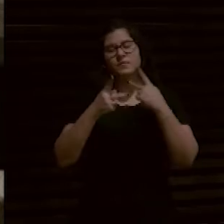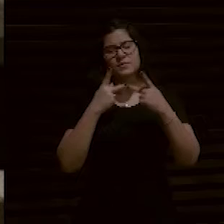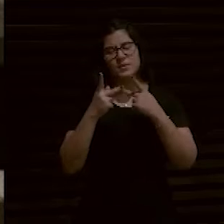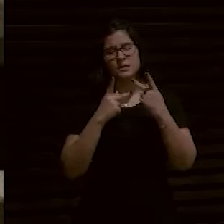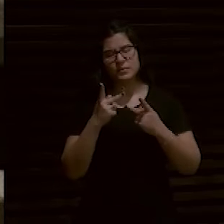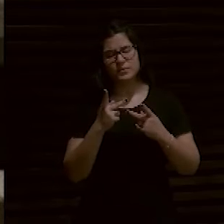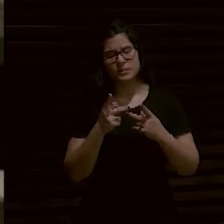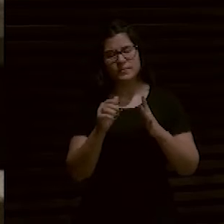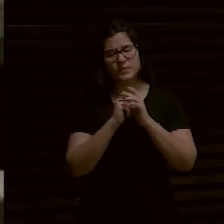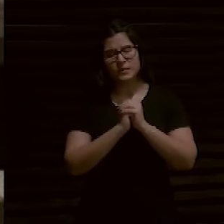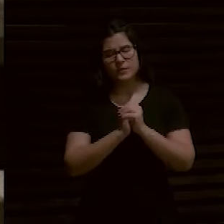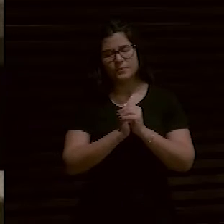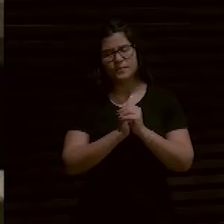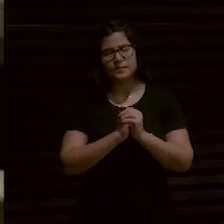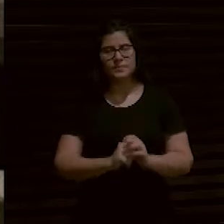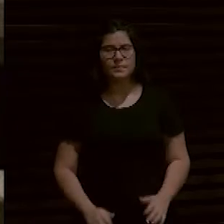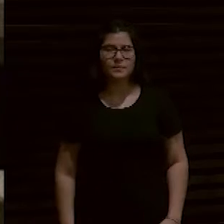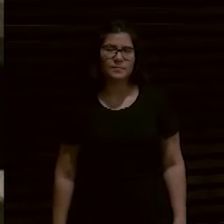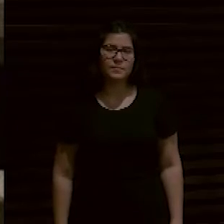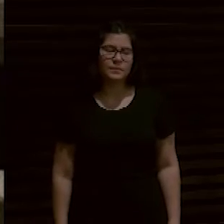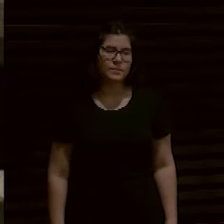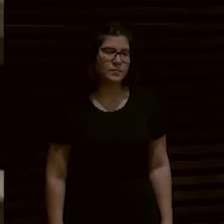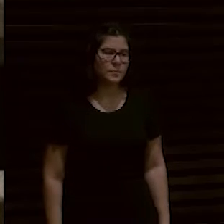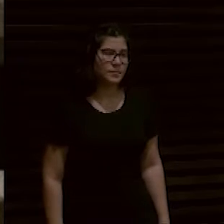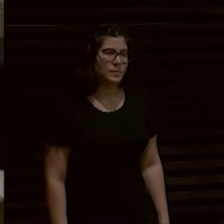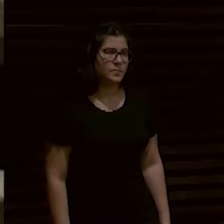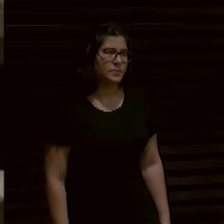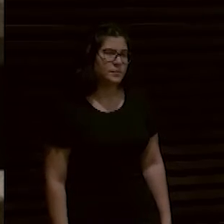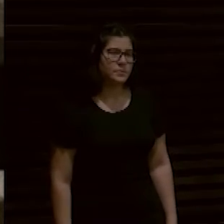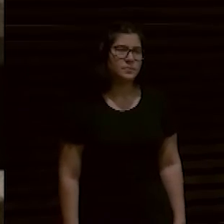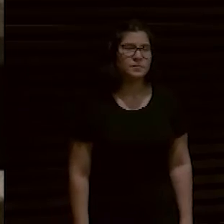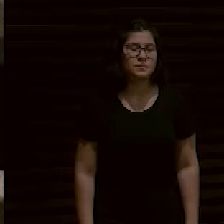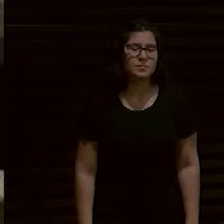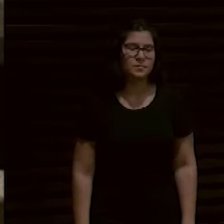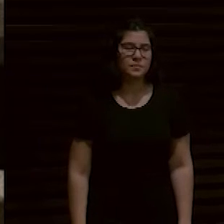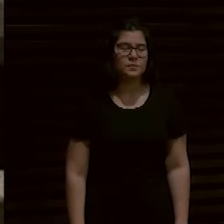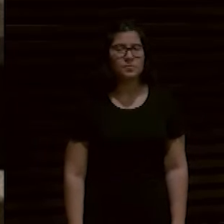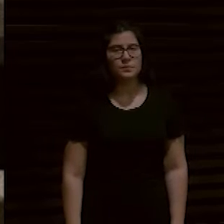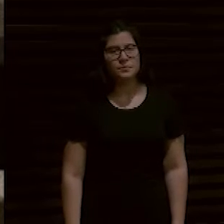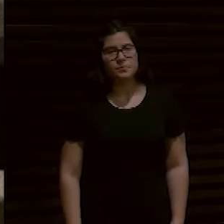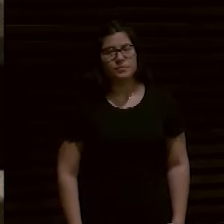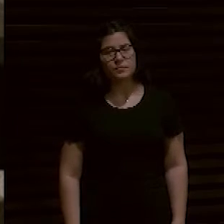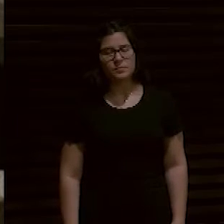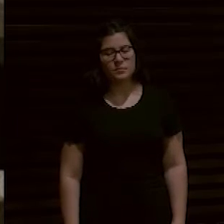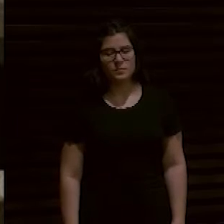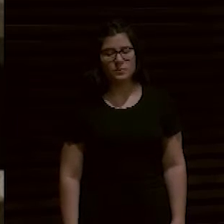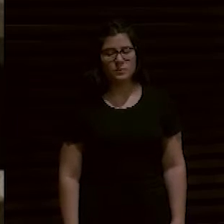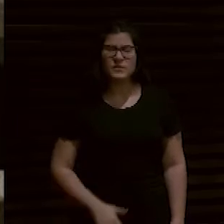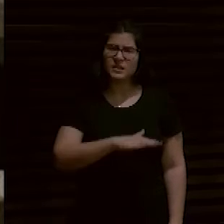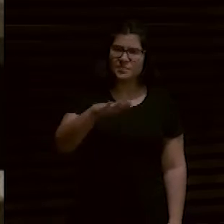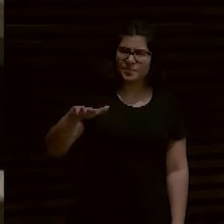Fala-nos. Amém. Amém. Meus irmãos, vamos nos